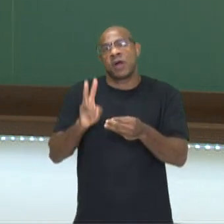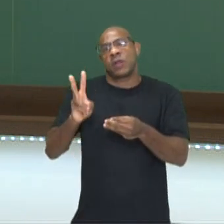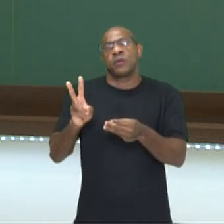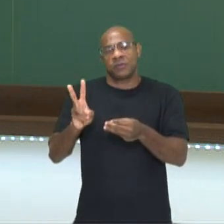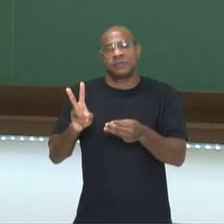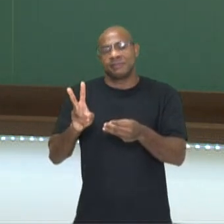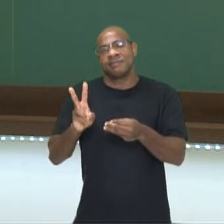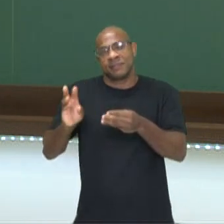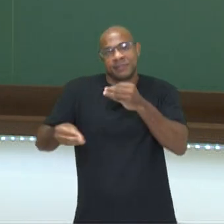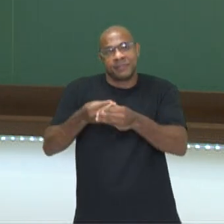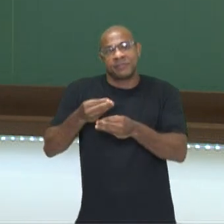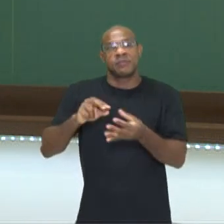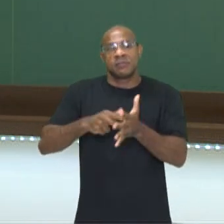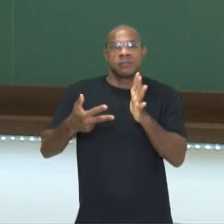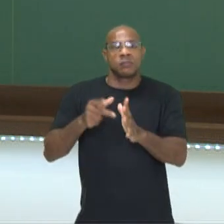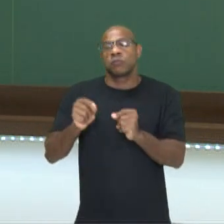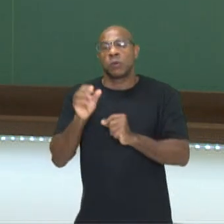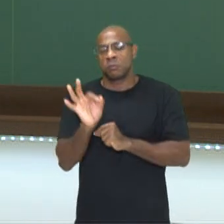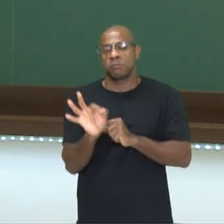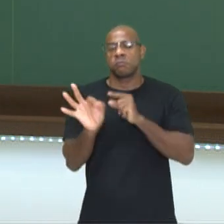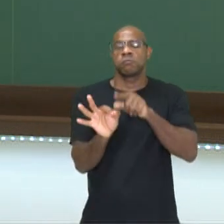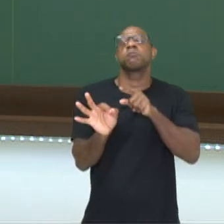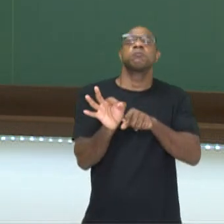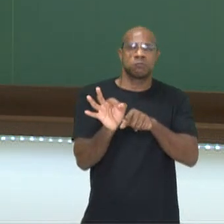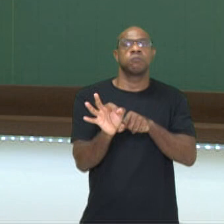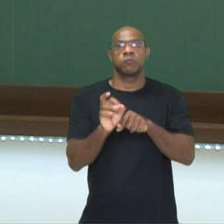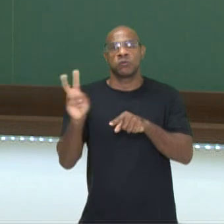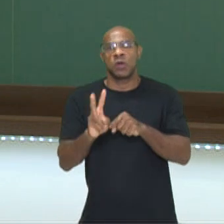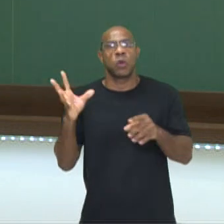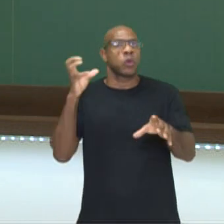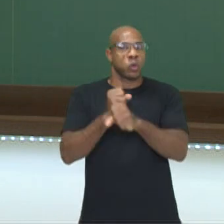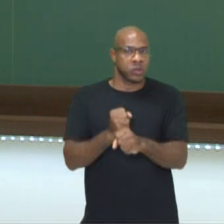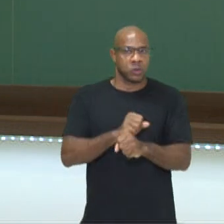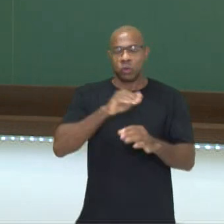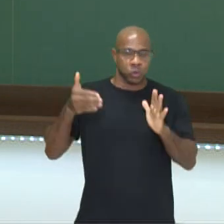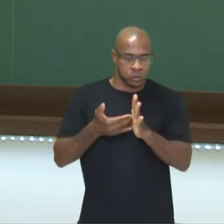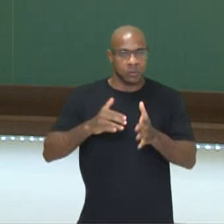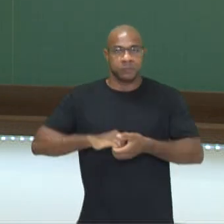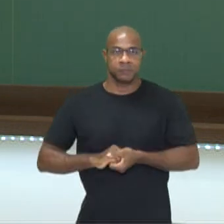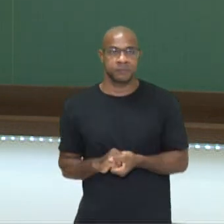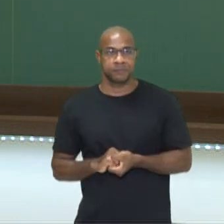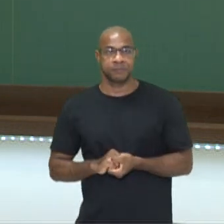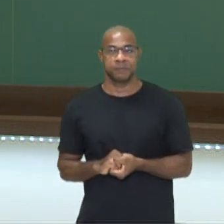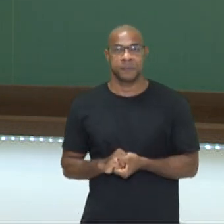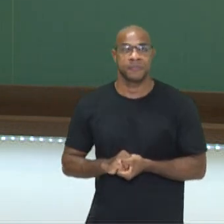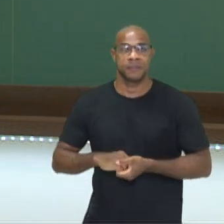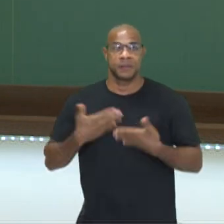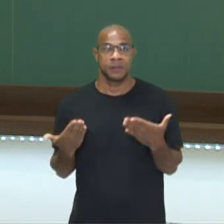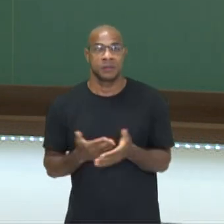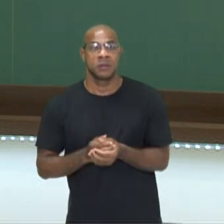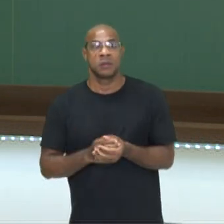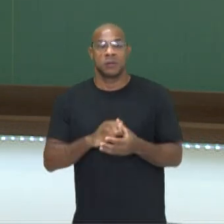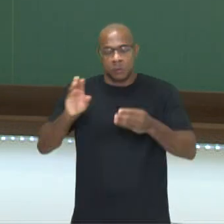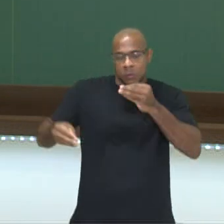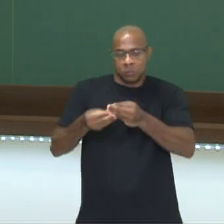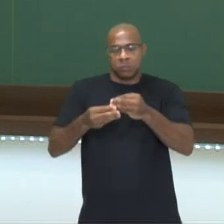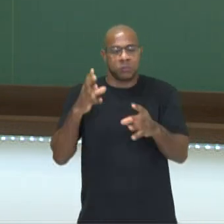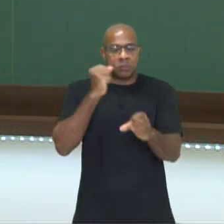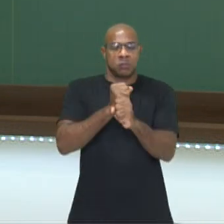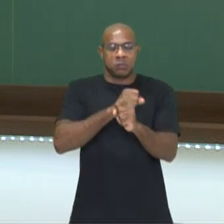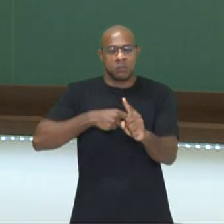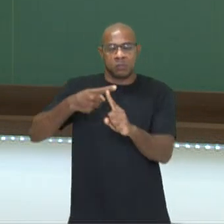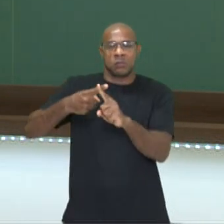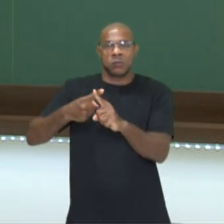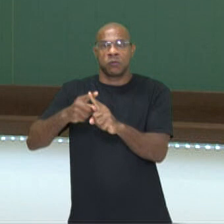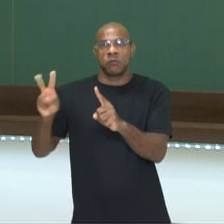E esse valor vai representar um percentual do valor total. Ok? O acréscimo é somado ao valor a